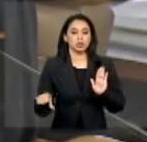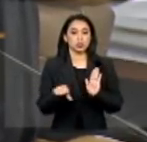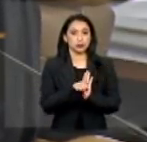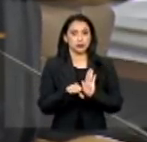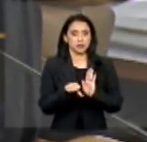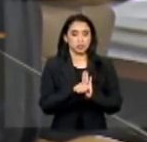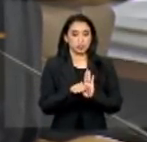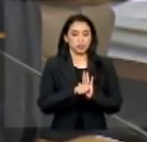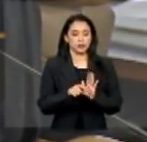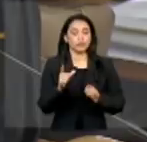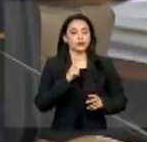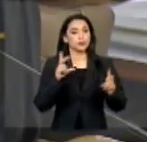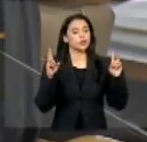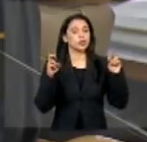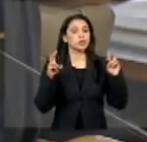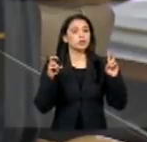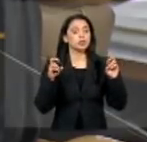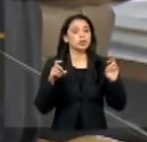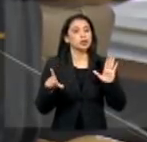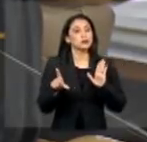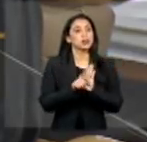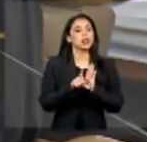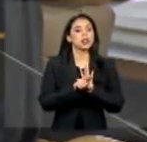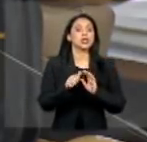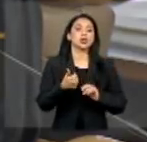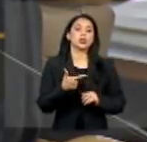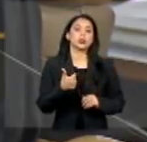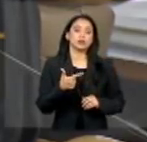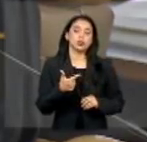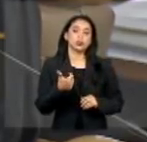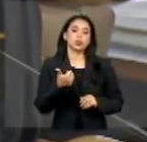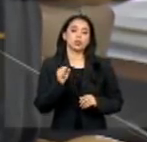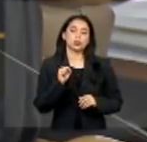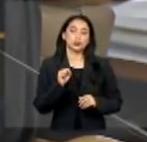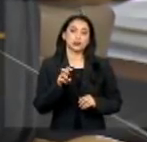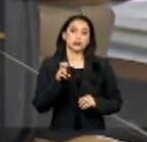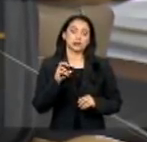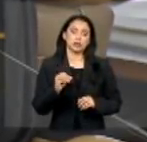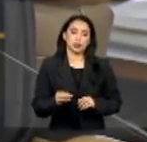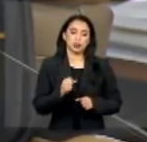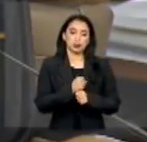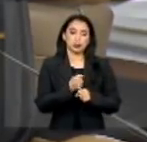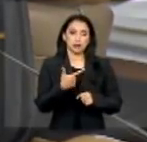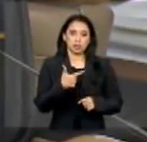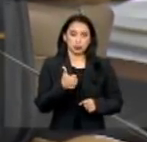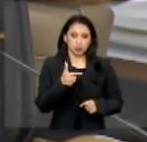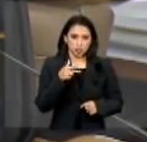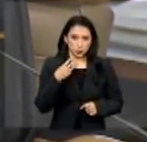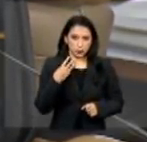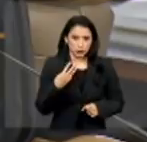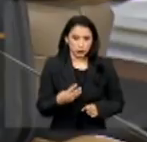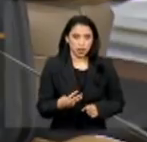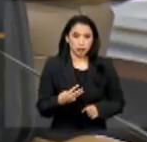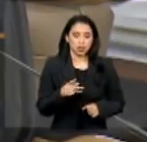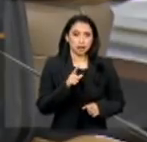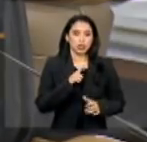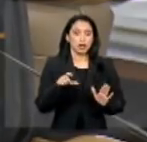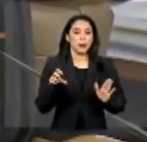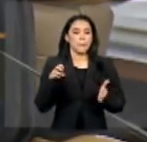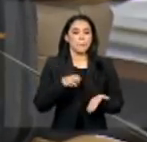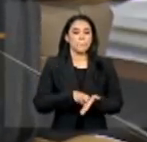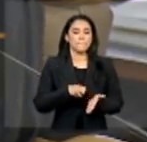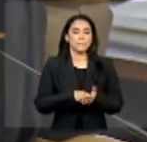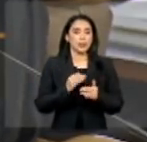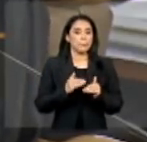nos termos do estabelecido na lei 12 850 de 2003 tenham pena máxima superior a quatro